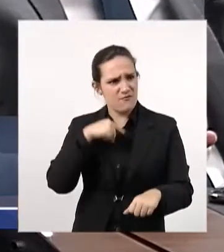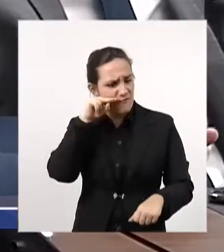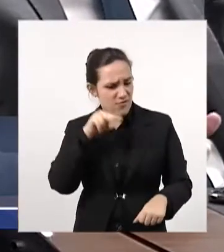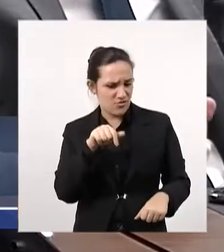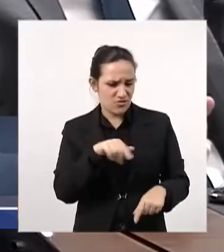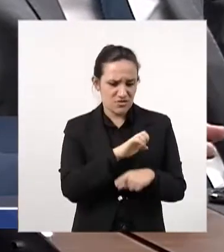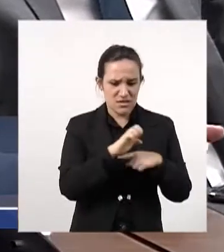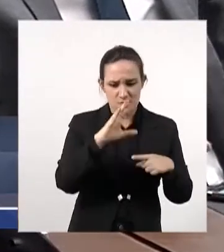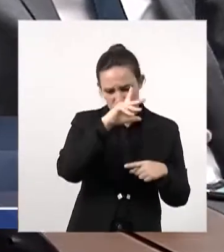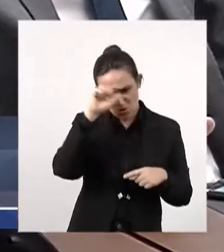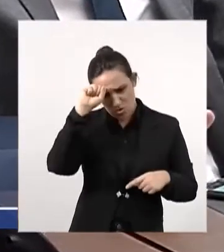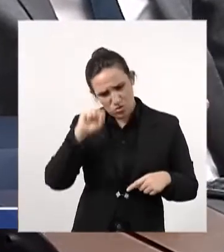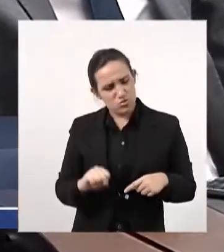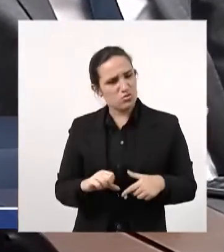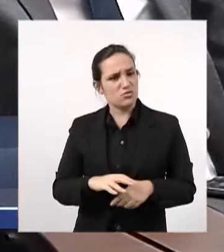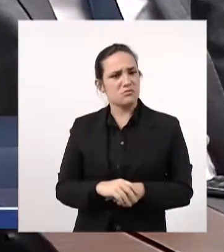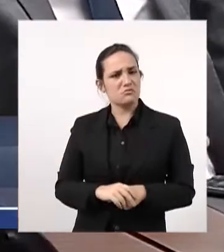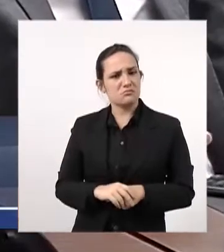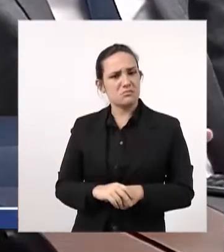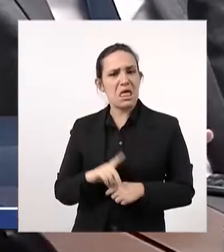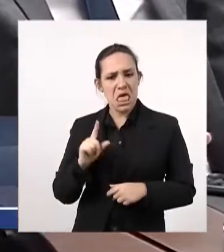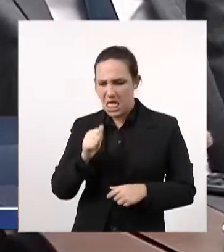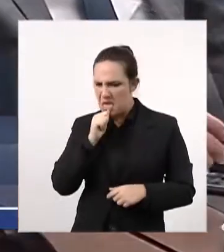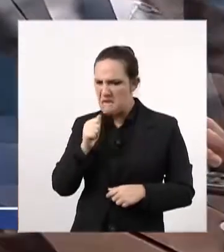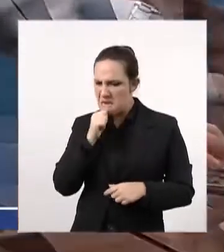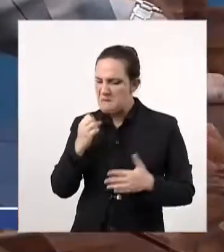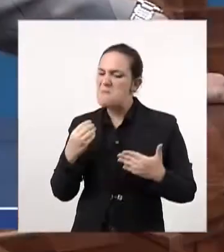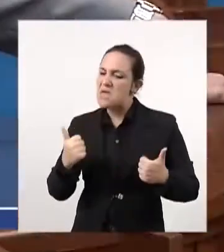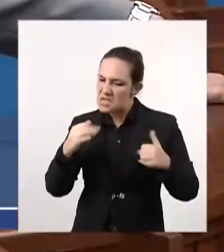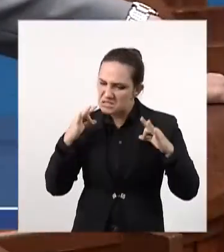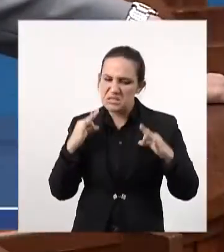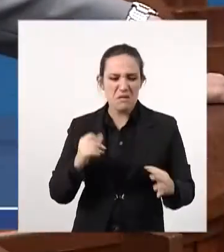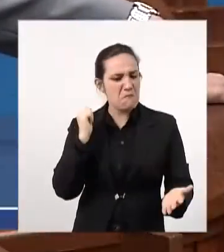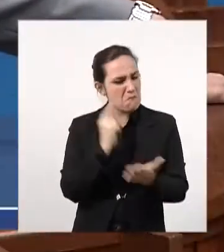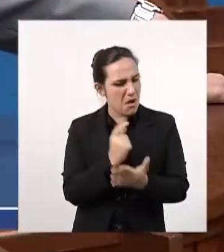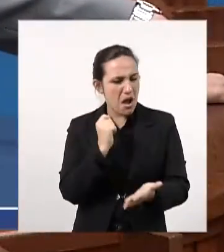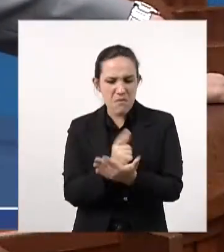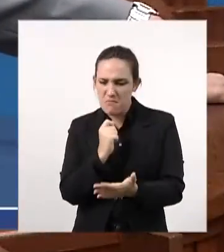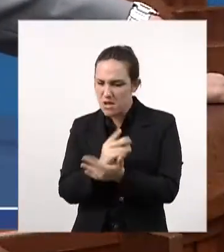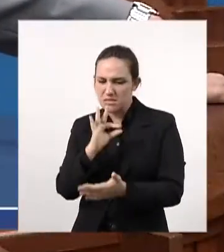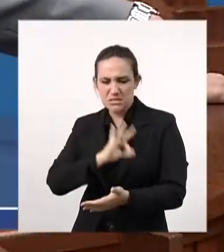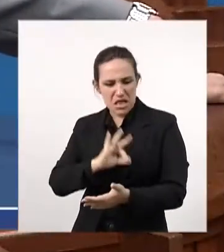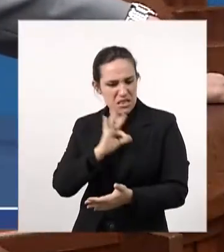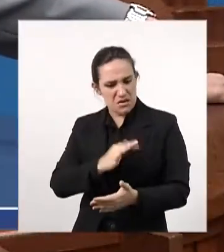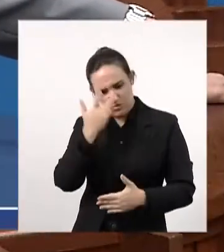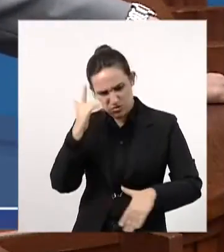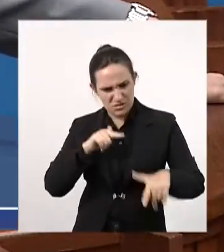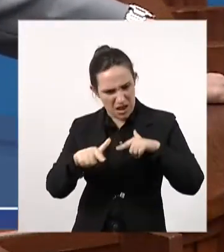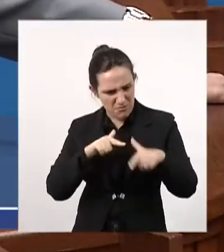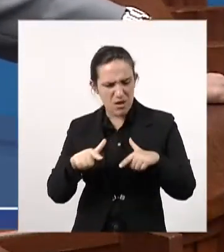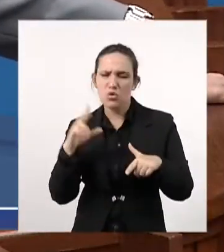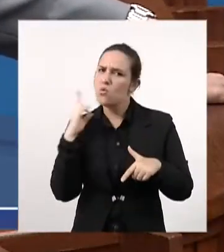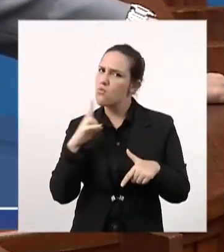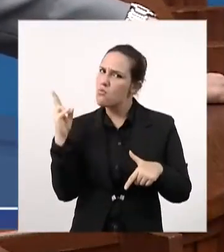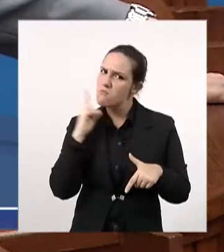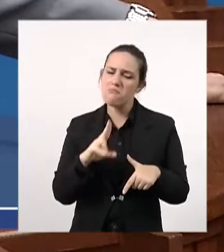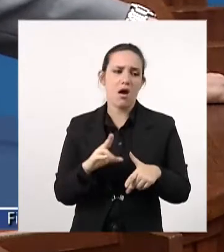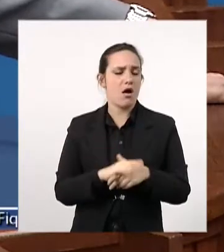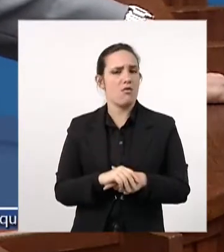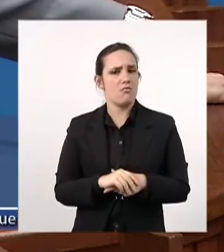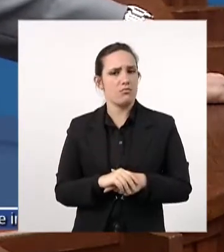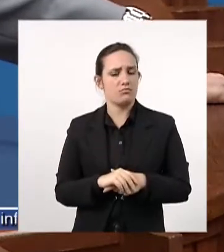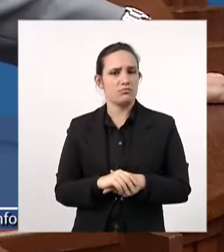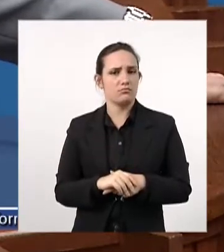Sul, um estado de pé, pagando o salário dos servidores em dias, realizando